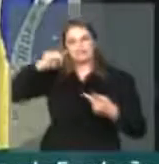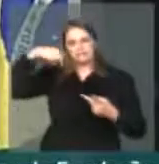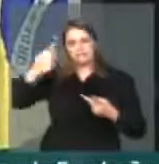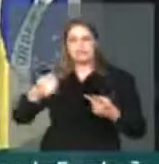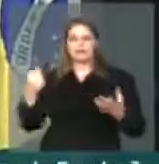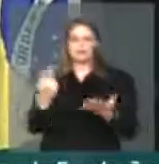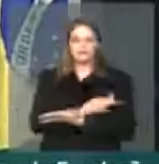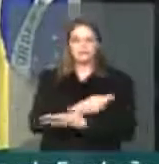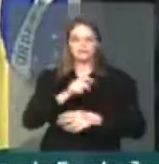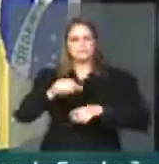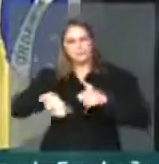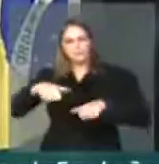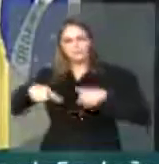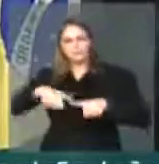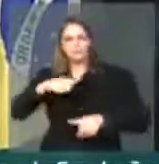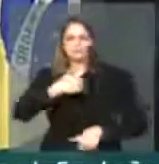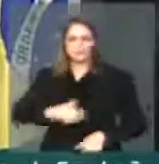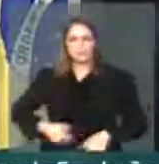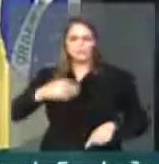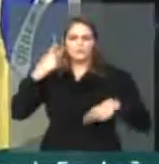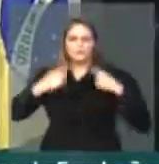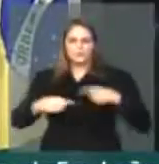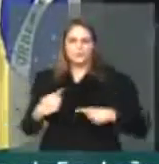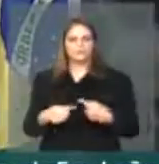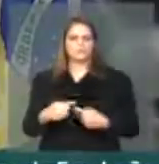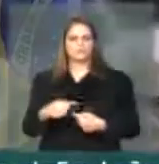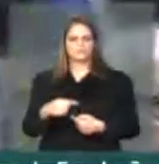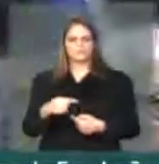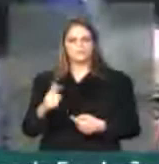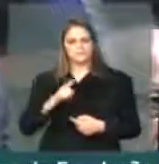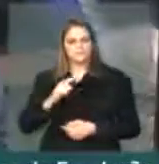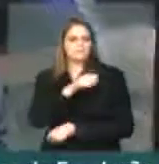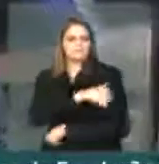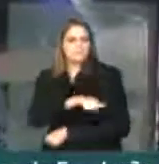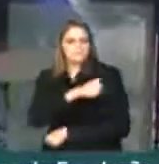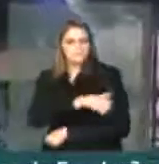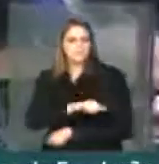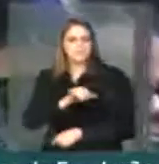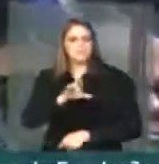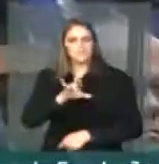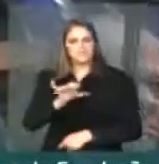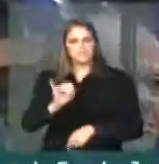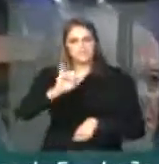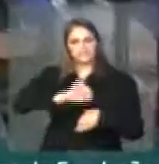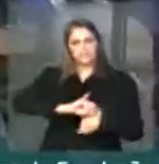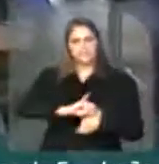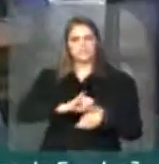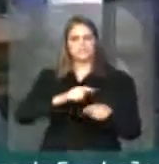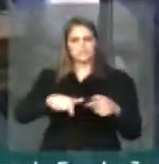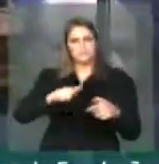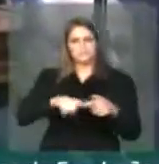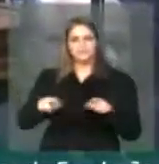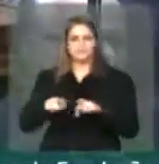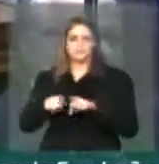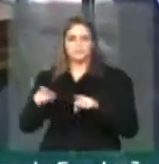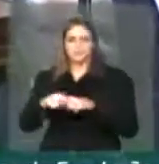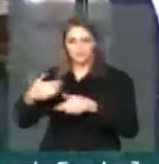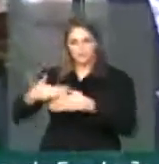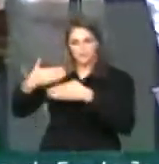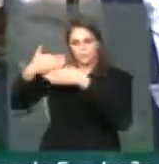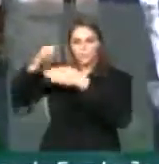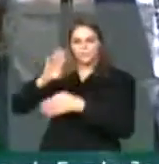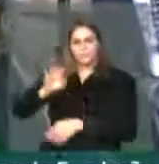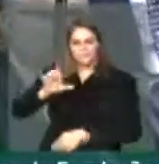aconteceram nesses anos, desde do Rio Centro, a queda do Muro de Berlim, a abertura política na Rússia, a abertura